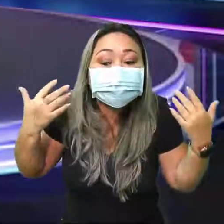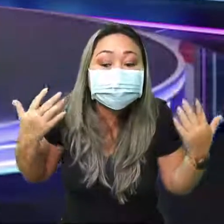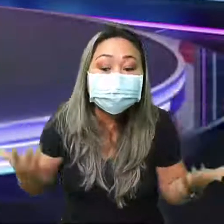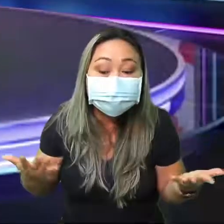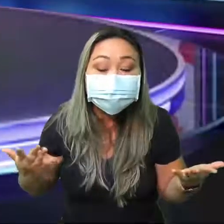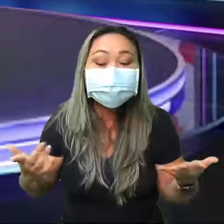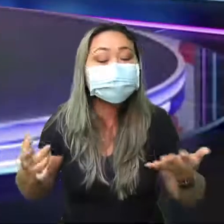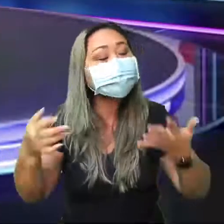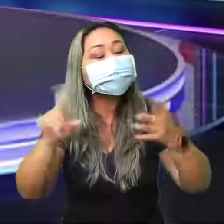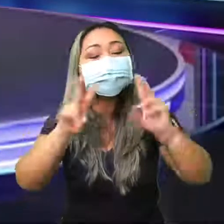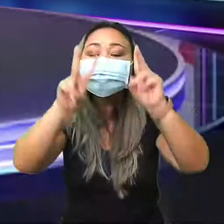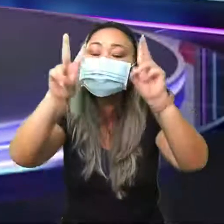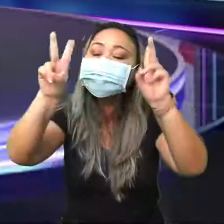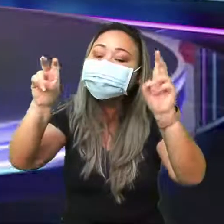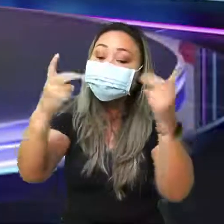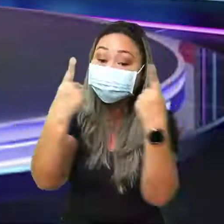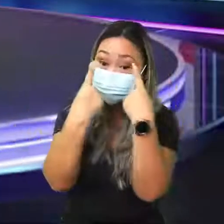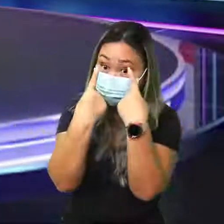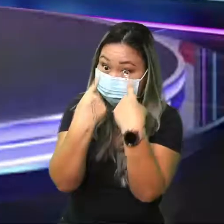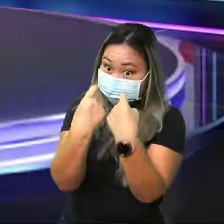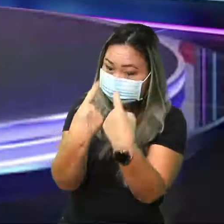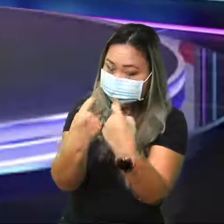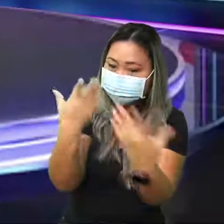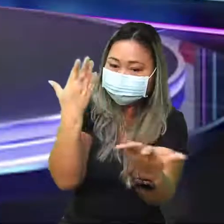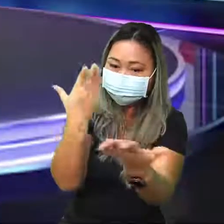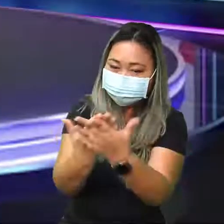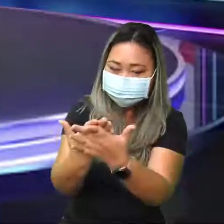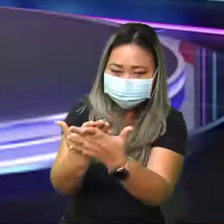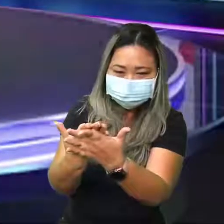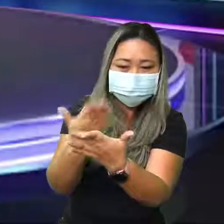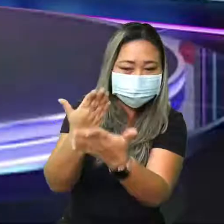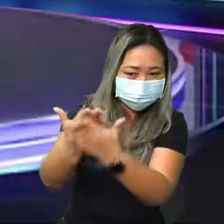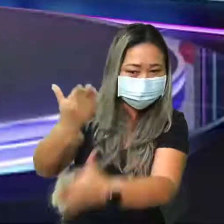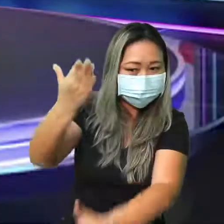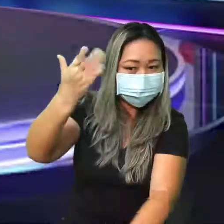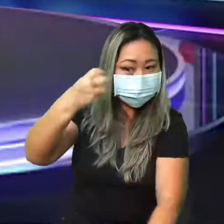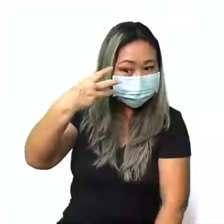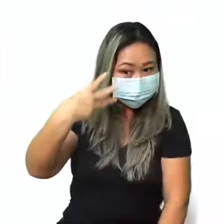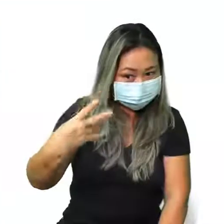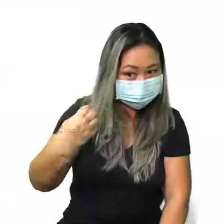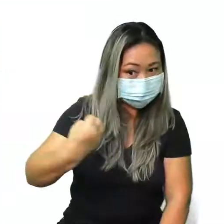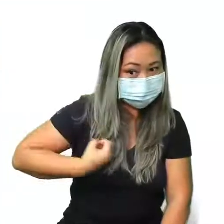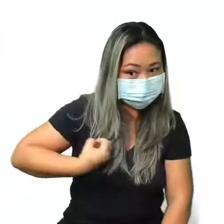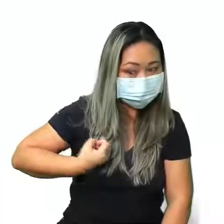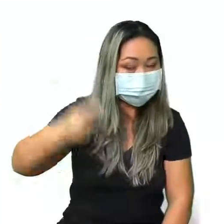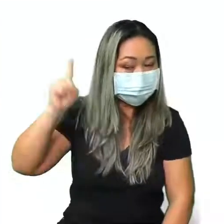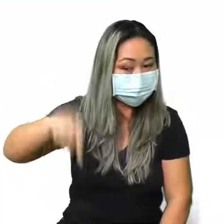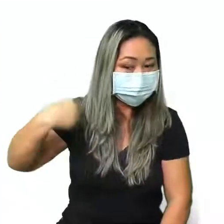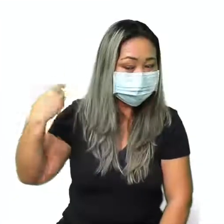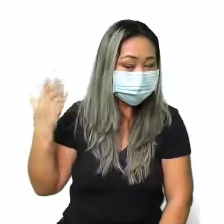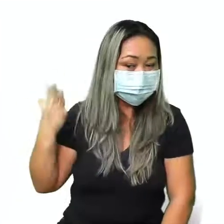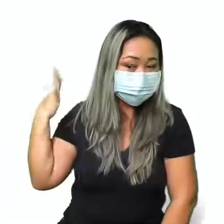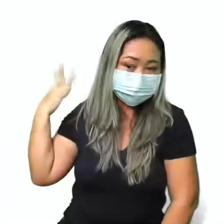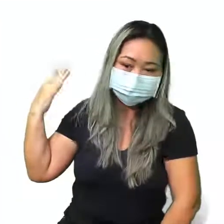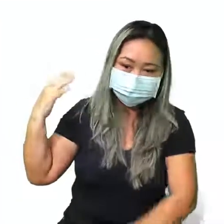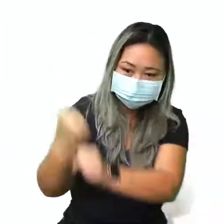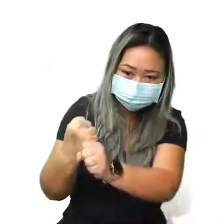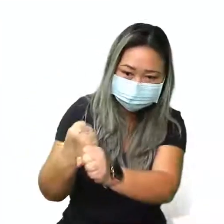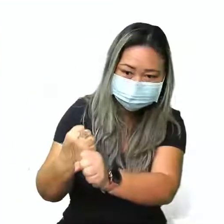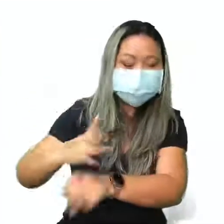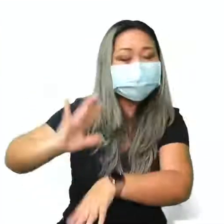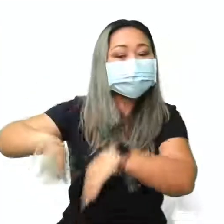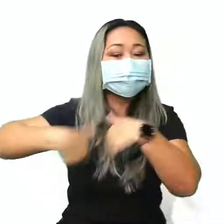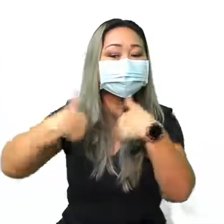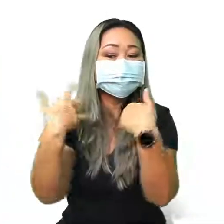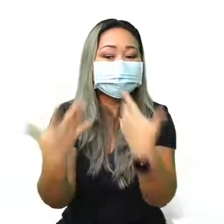Quais foram os assuntos tão interessantes da aula que nós vimos na aula 3? E essa é a nossa aula de revisão.